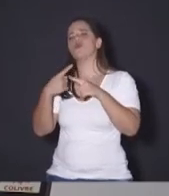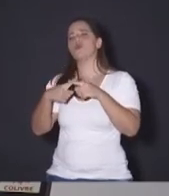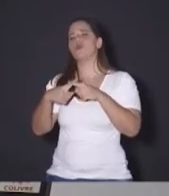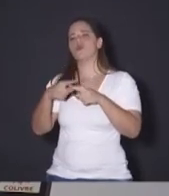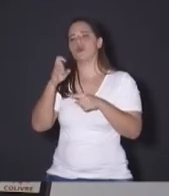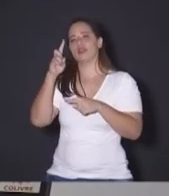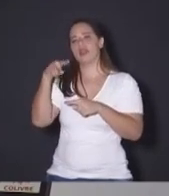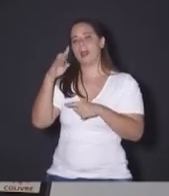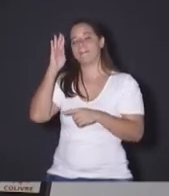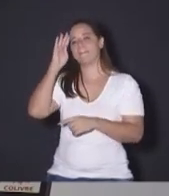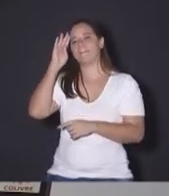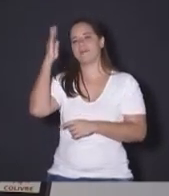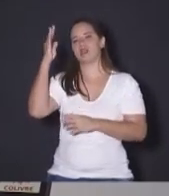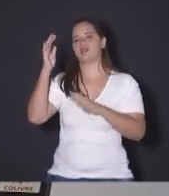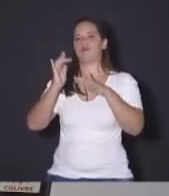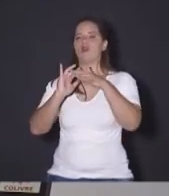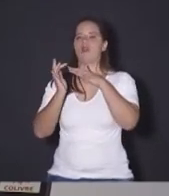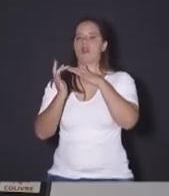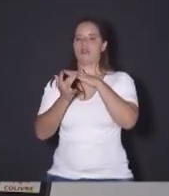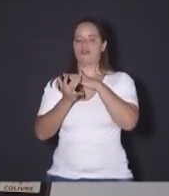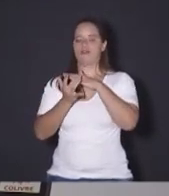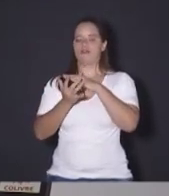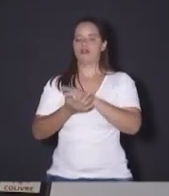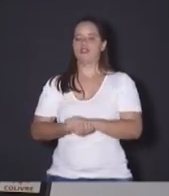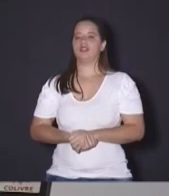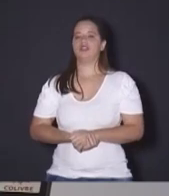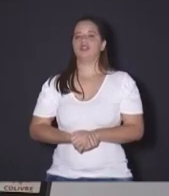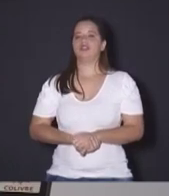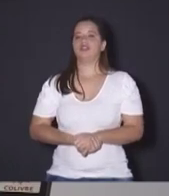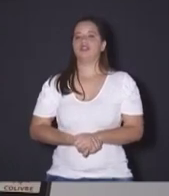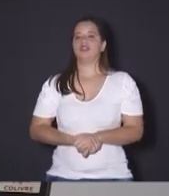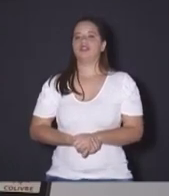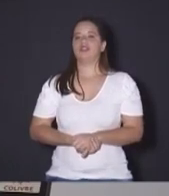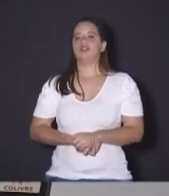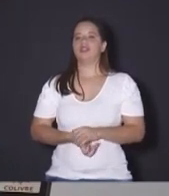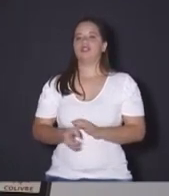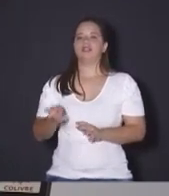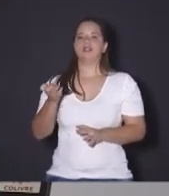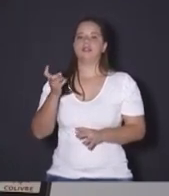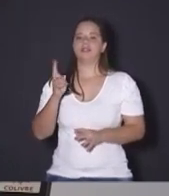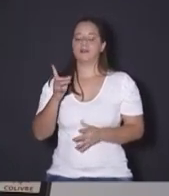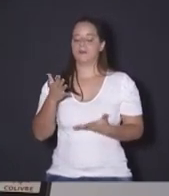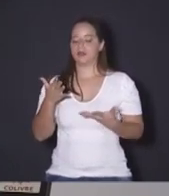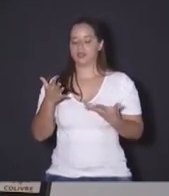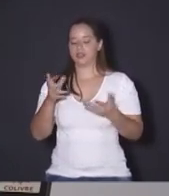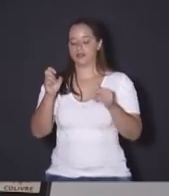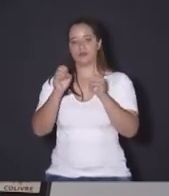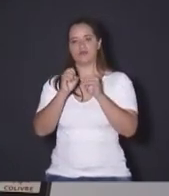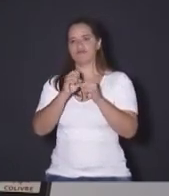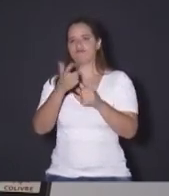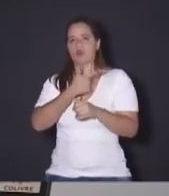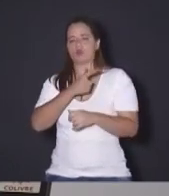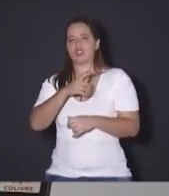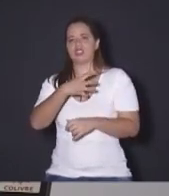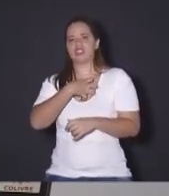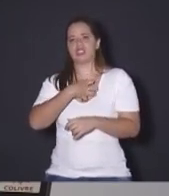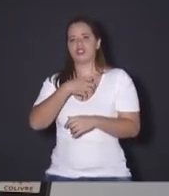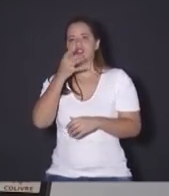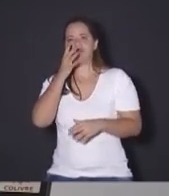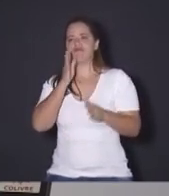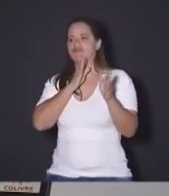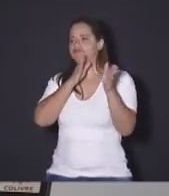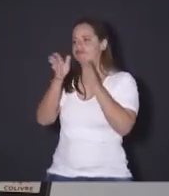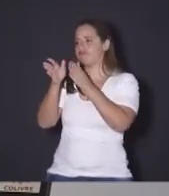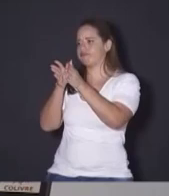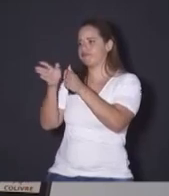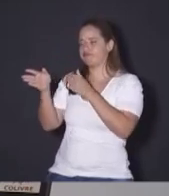ela é a principal rede no momento é não não faria sentido apontar sobre todas as